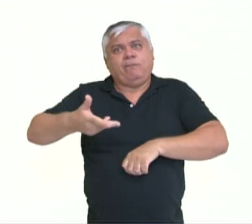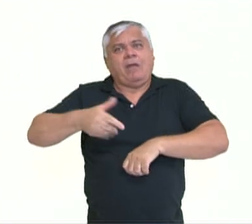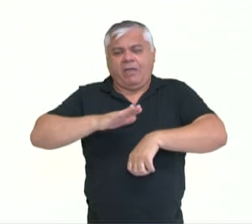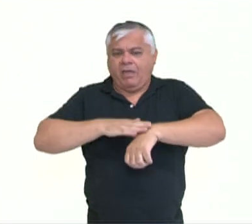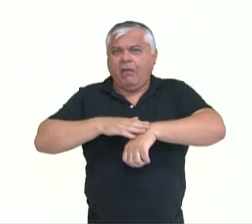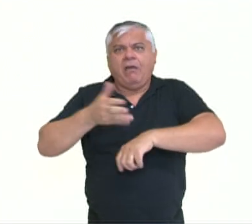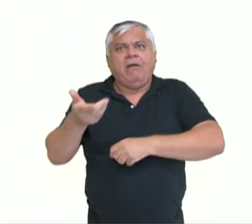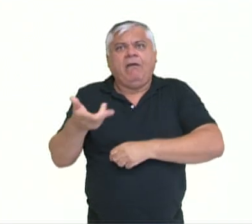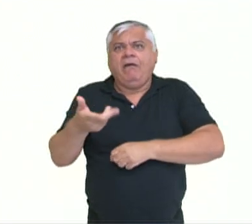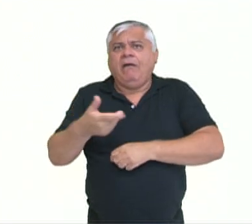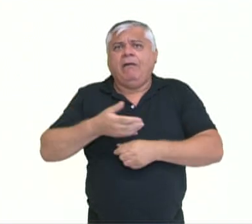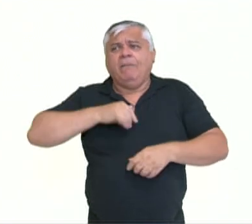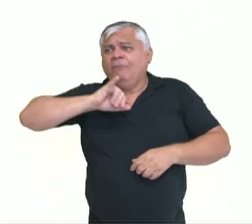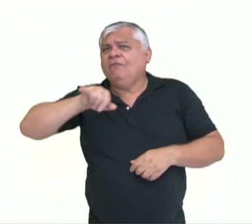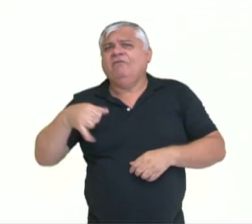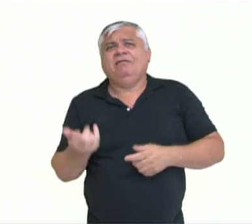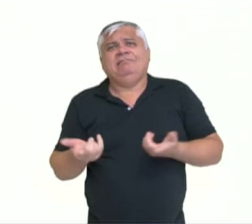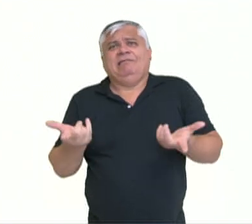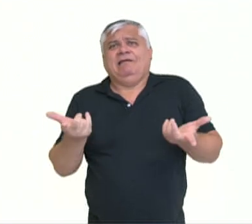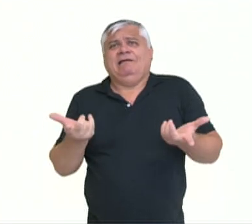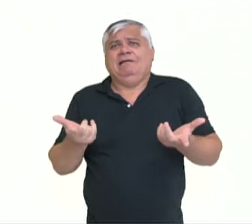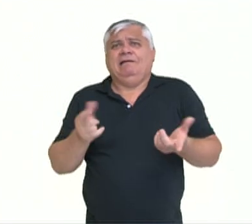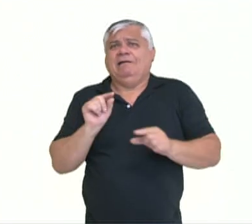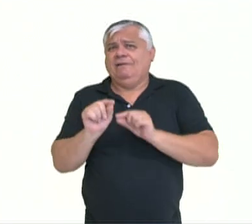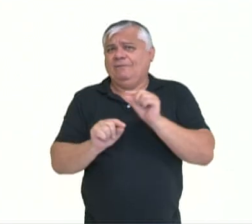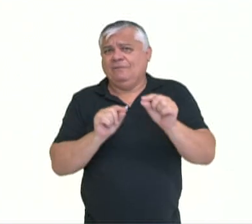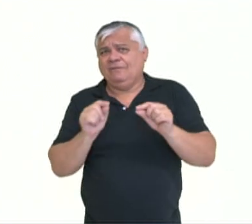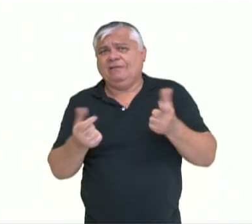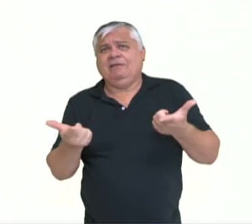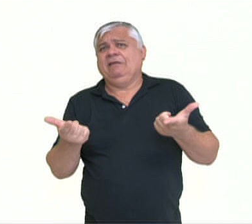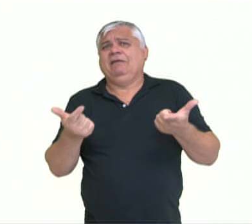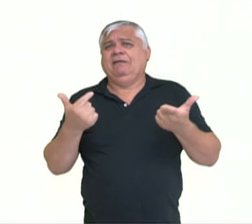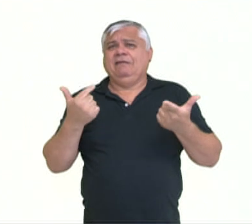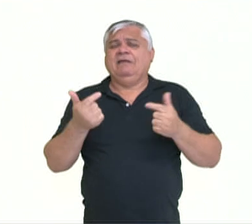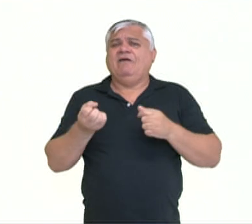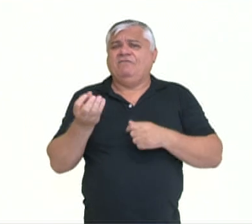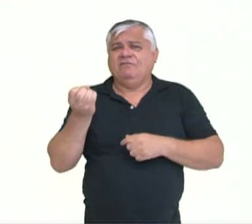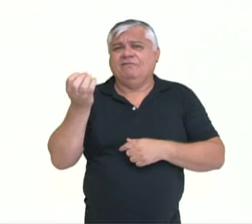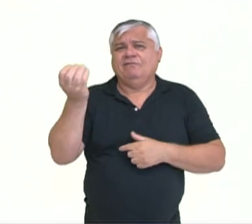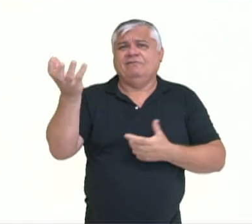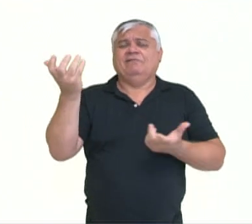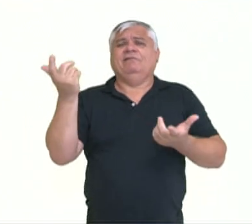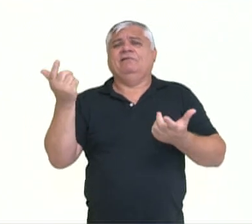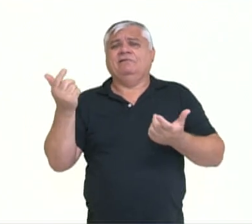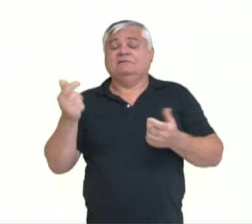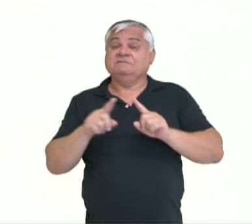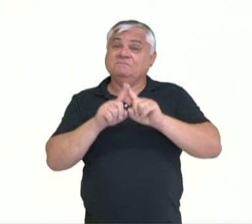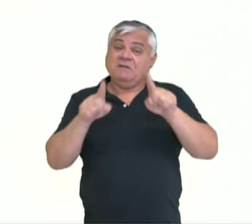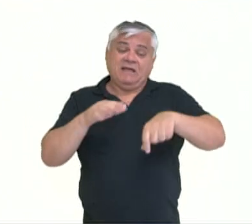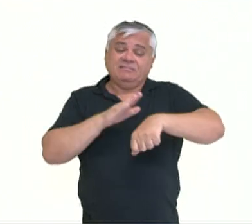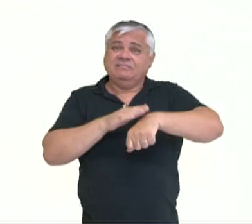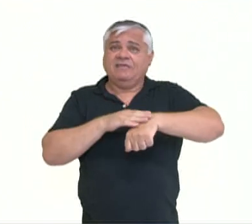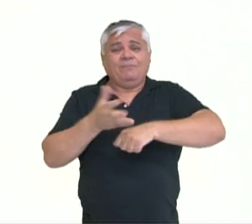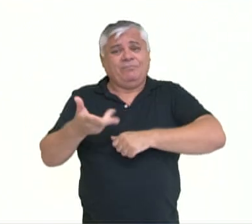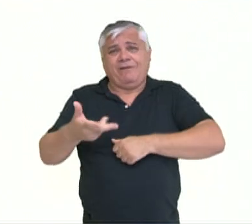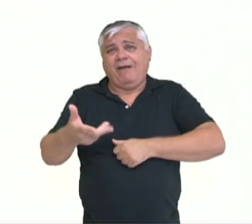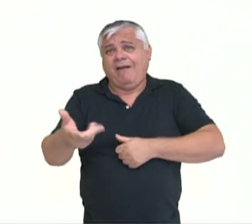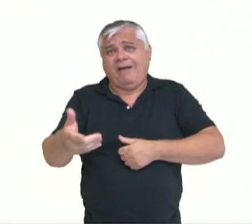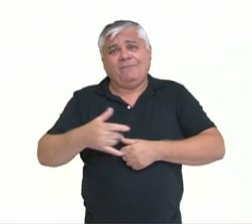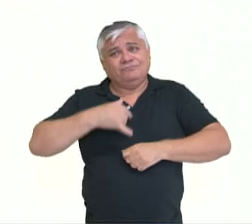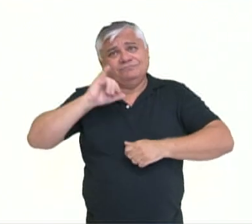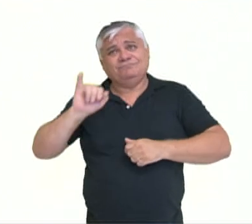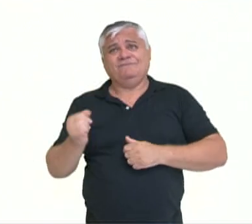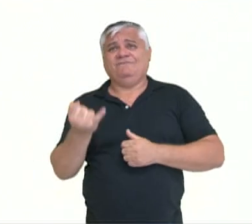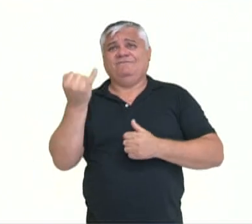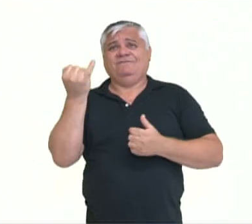você quer aproveitar ao máximo as vacações ou um viaje, pero passa rápido. Então, sentir